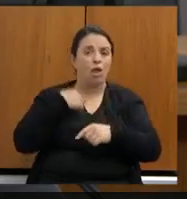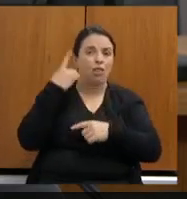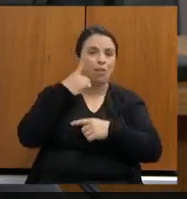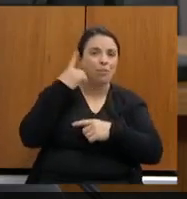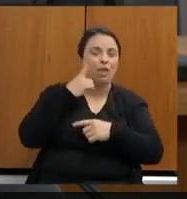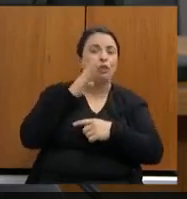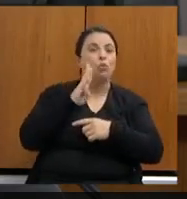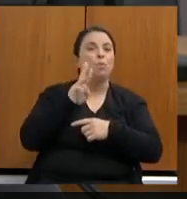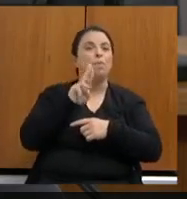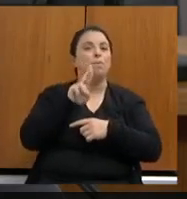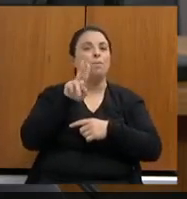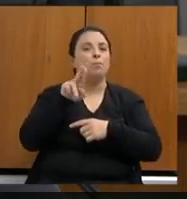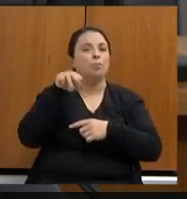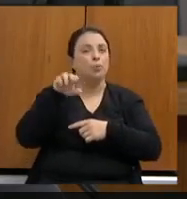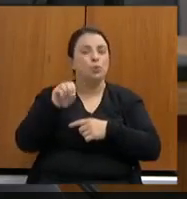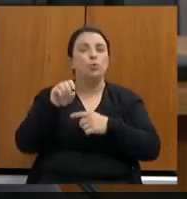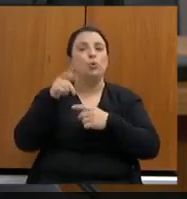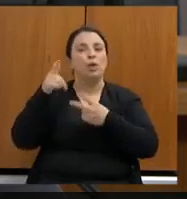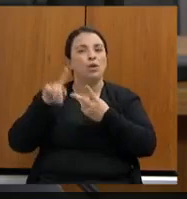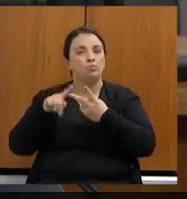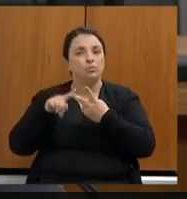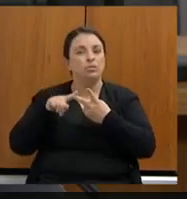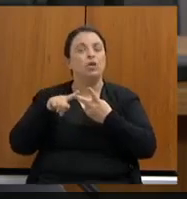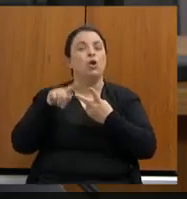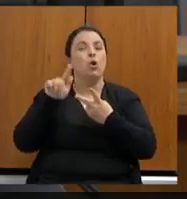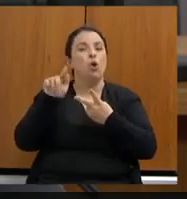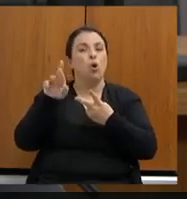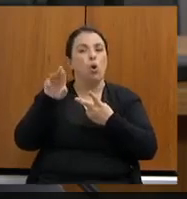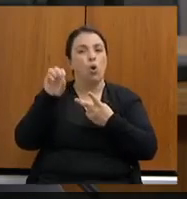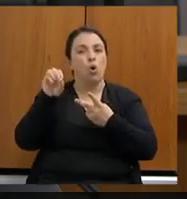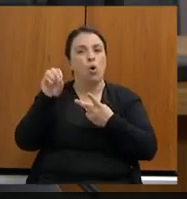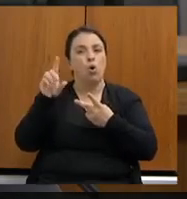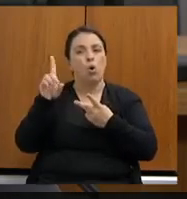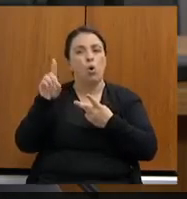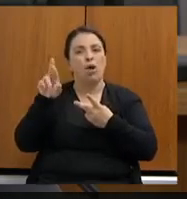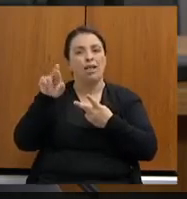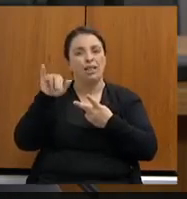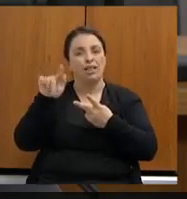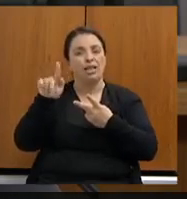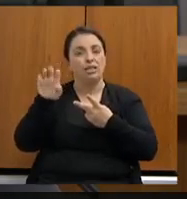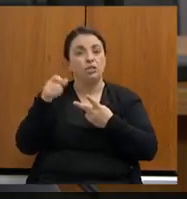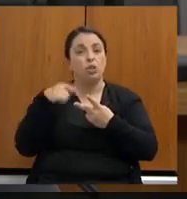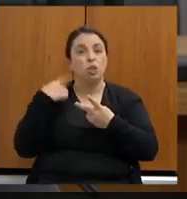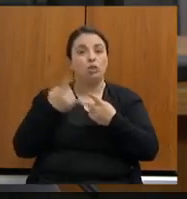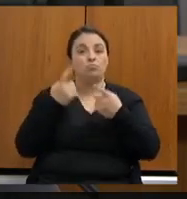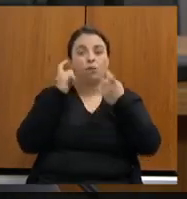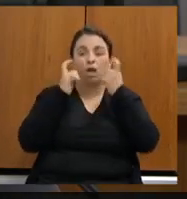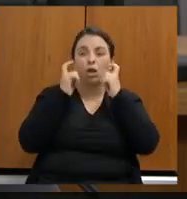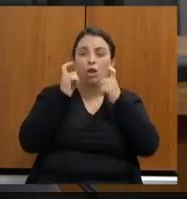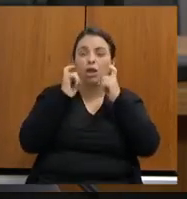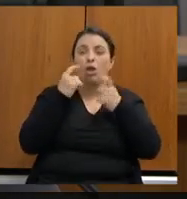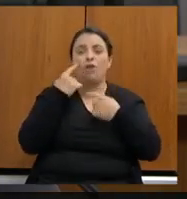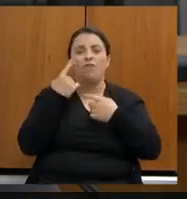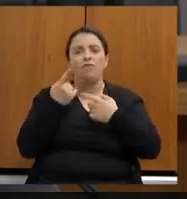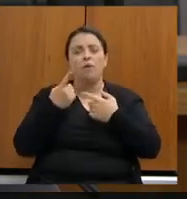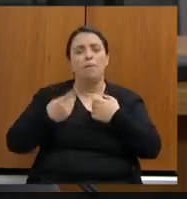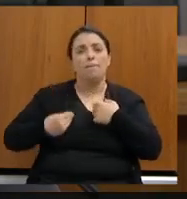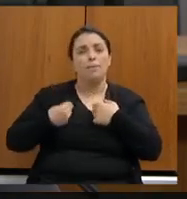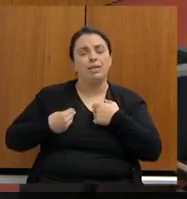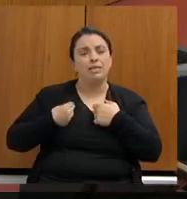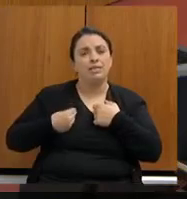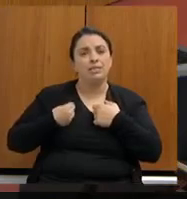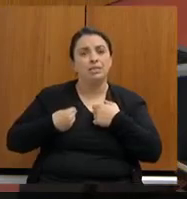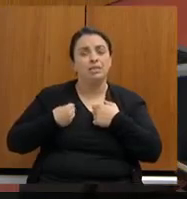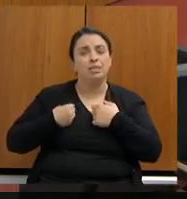Sargento Rodrigues tivemos uma reunião recentemente e ouvindo o relato da presença autônoma do